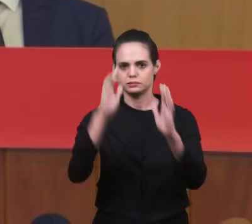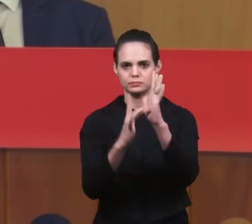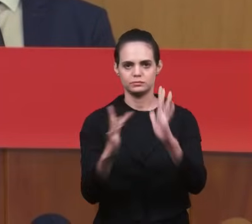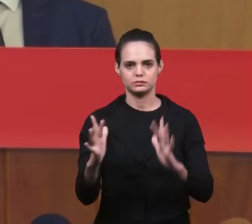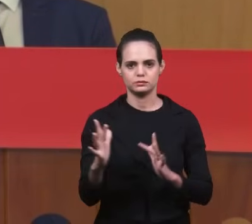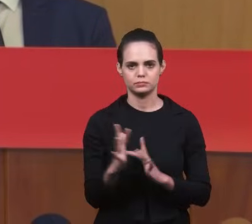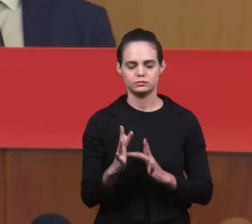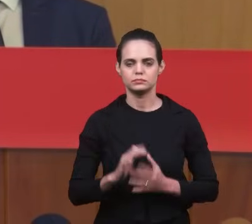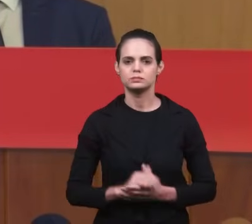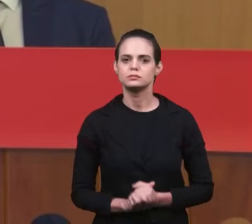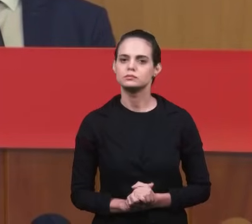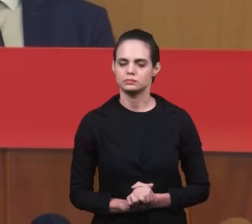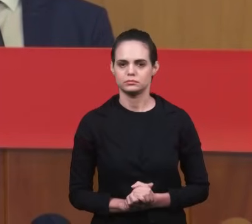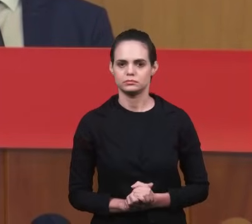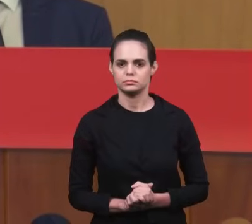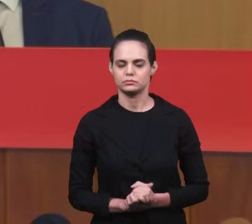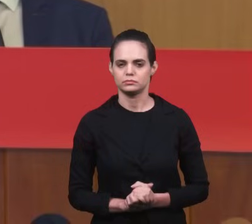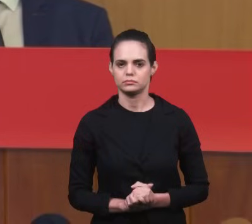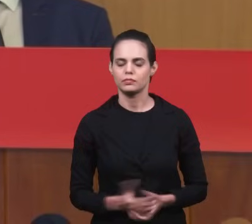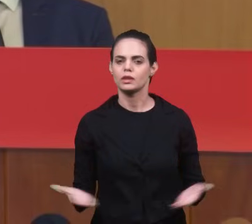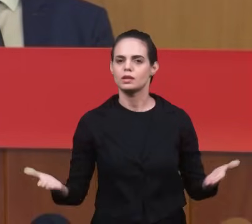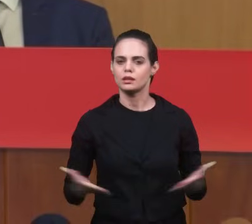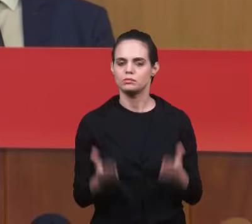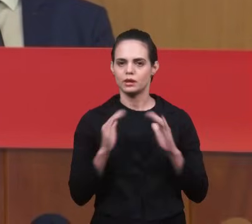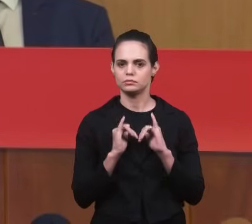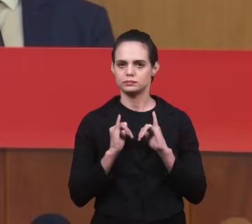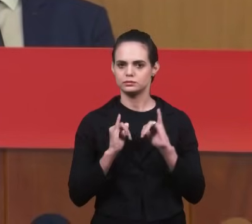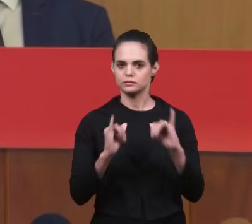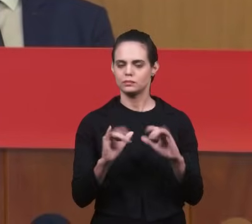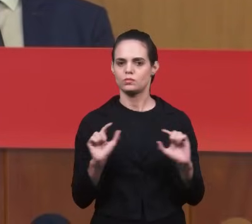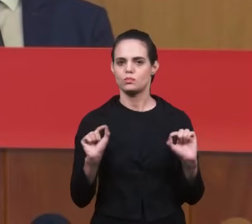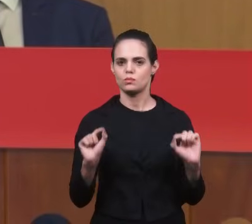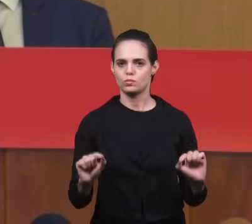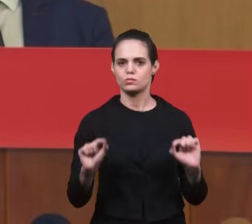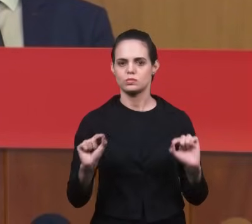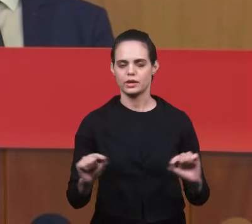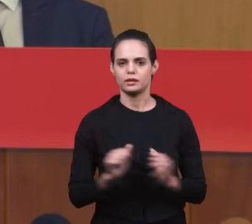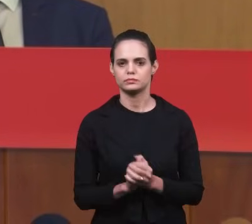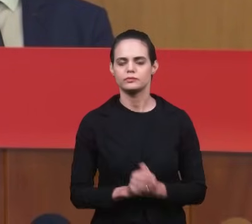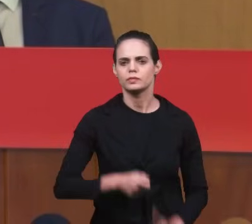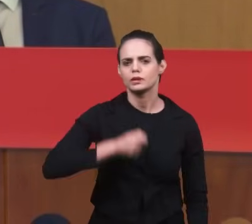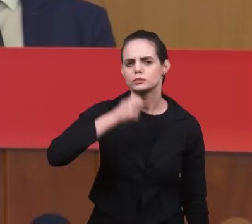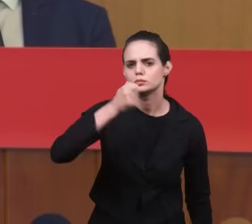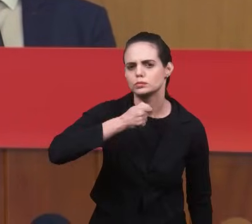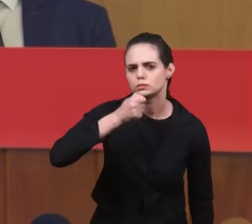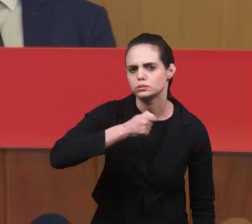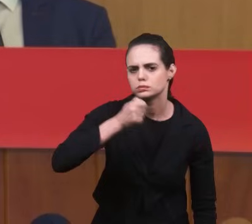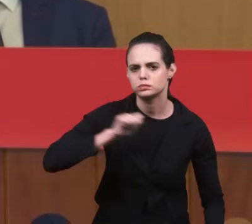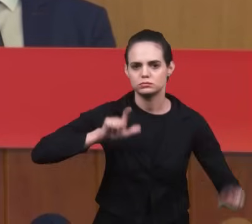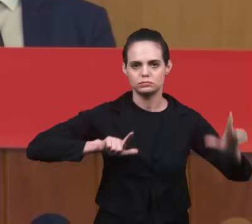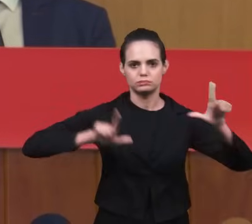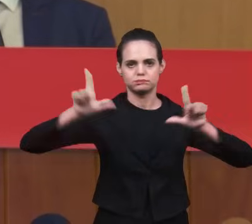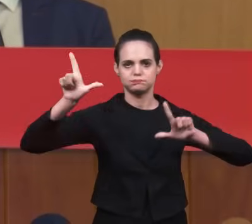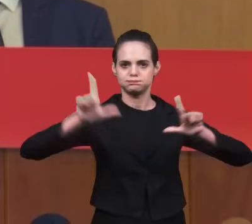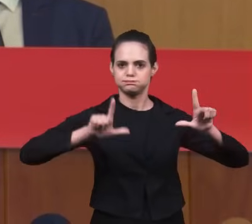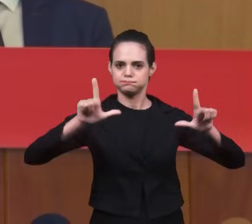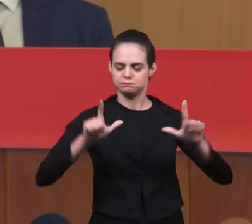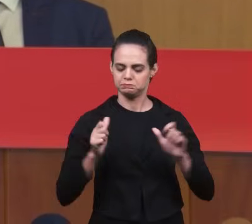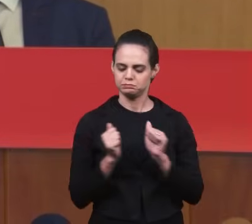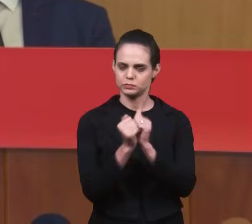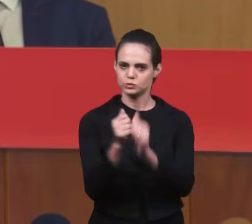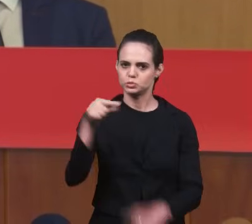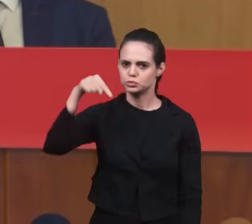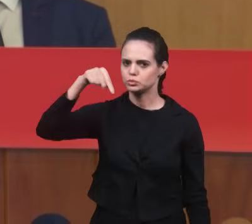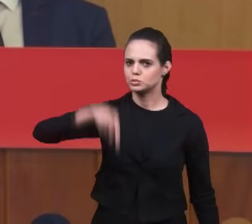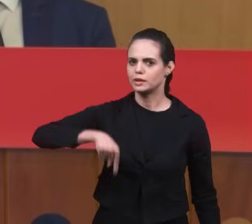Uma menção especial também à imprensa que está aqui conosco, prestigiando o